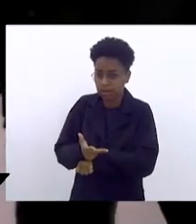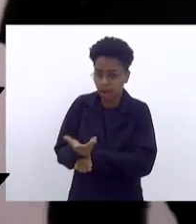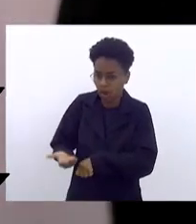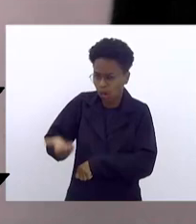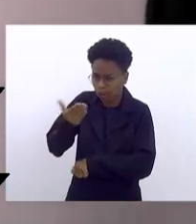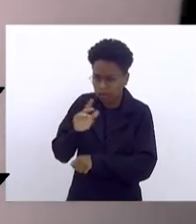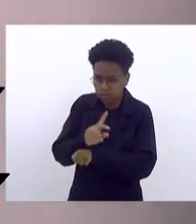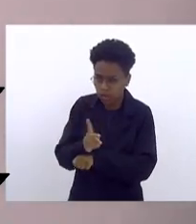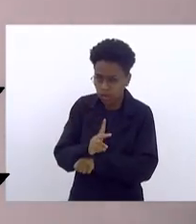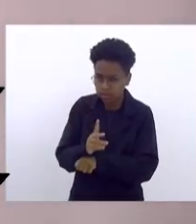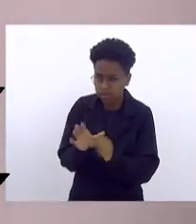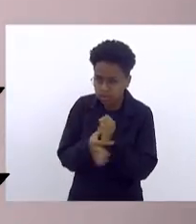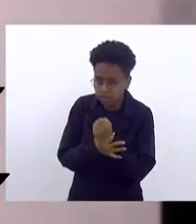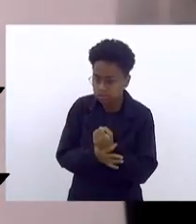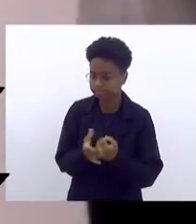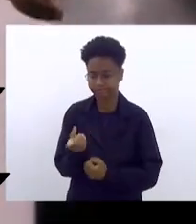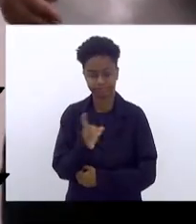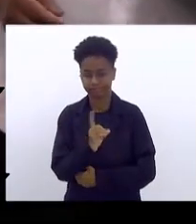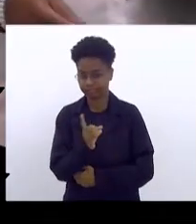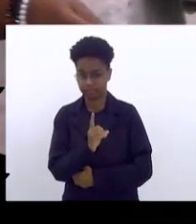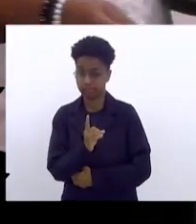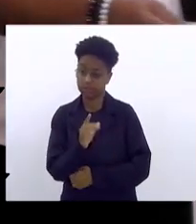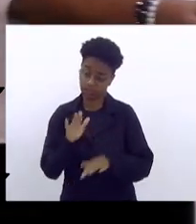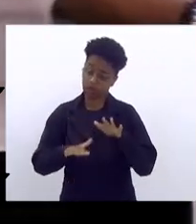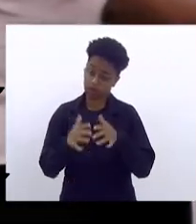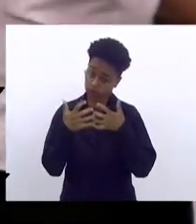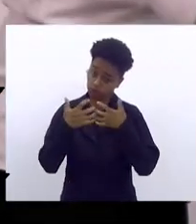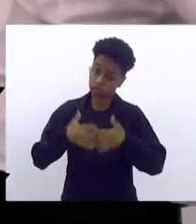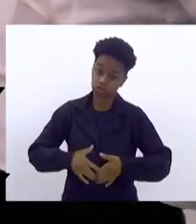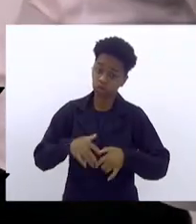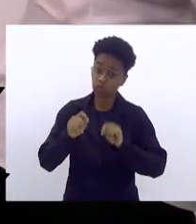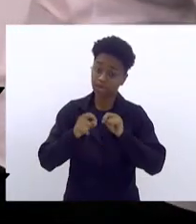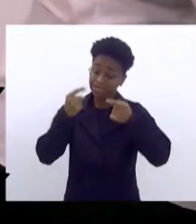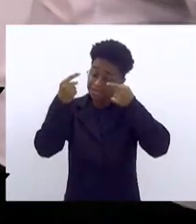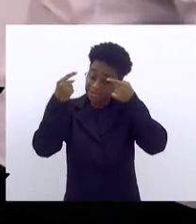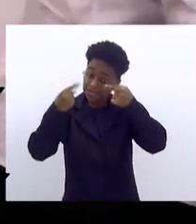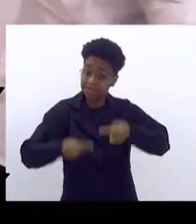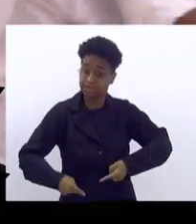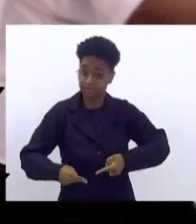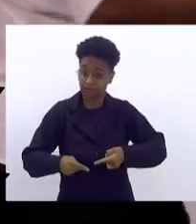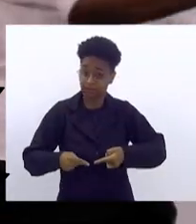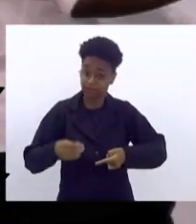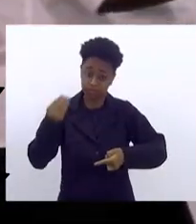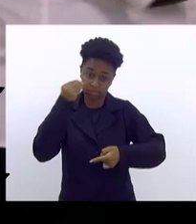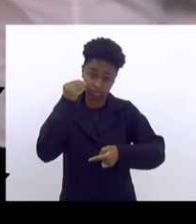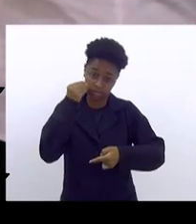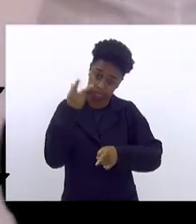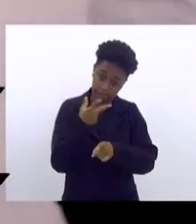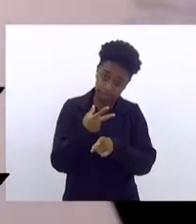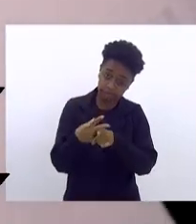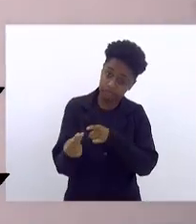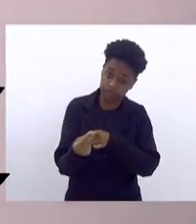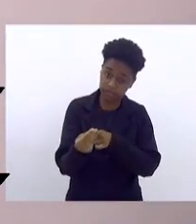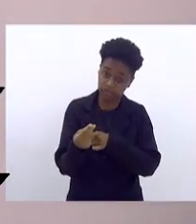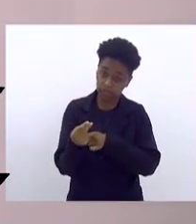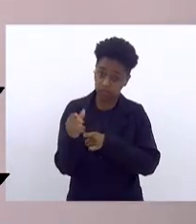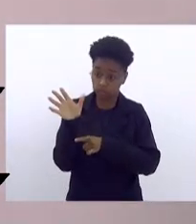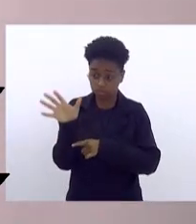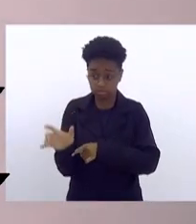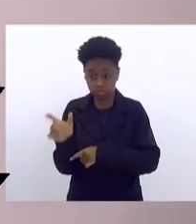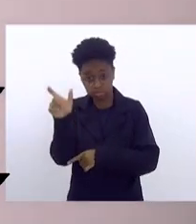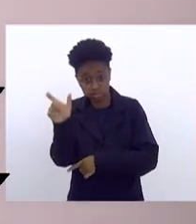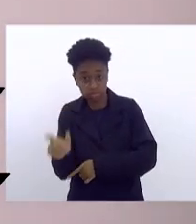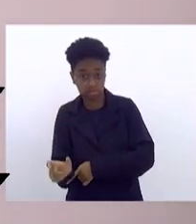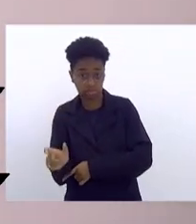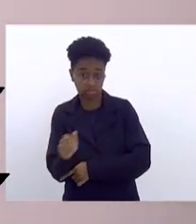segurança podem até funcionar como um desafio a ser vencido por esses agressores